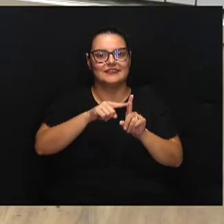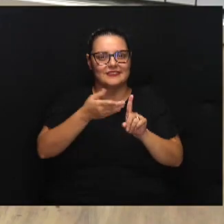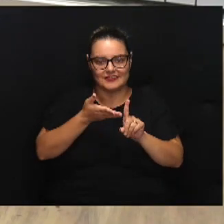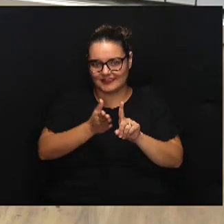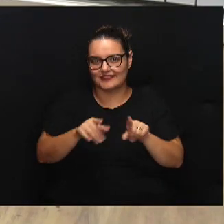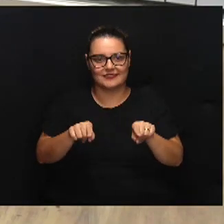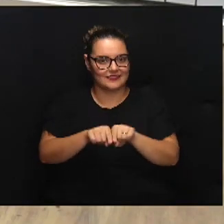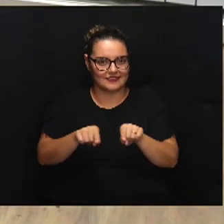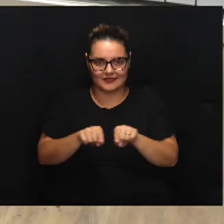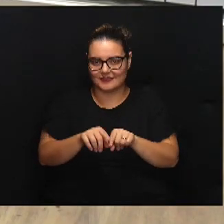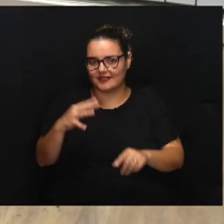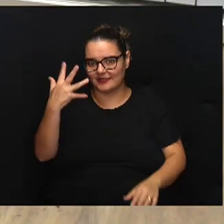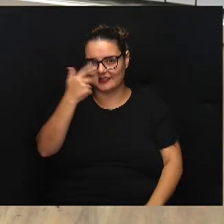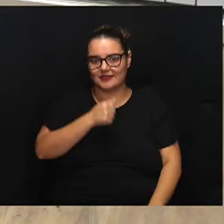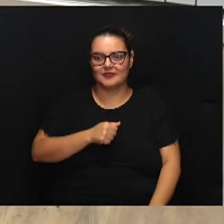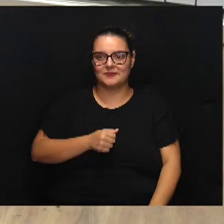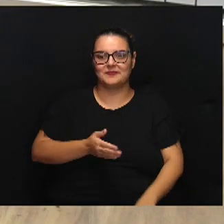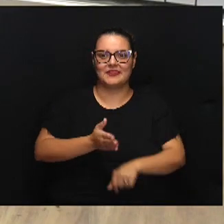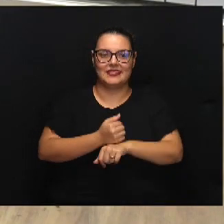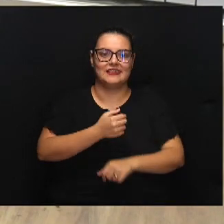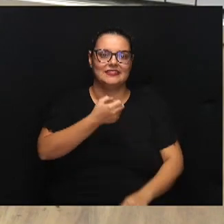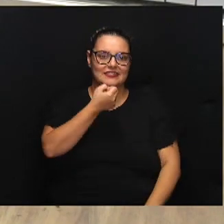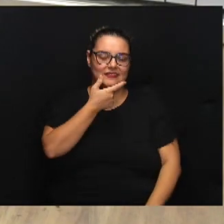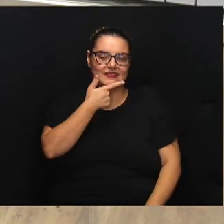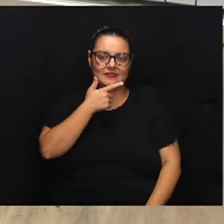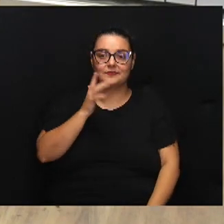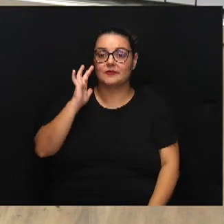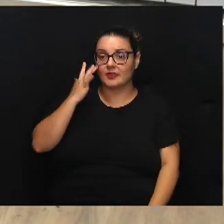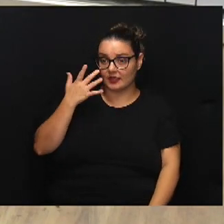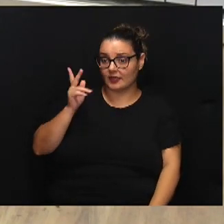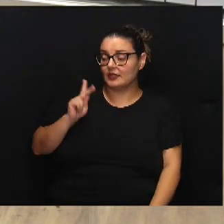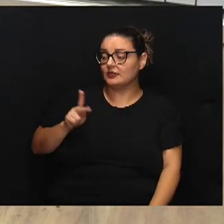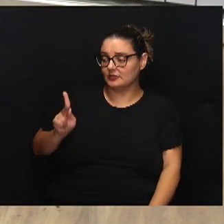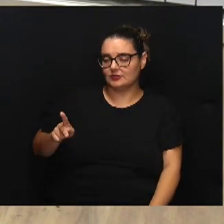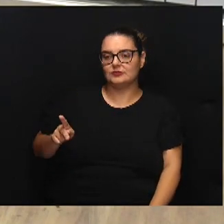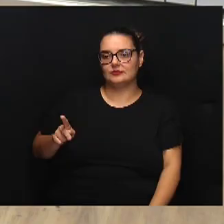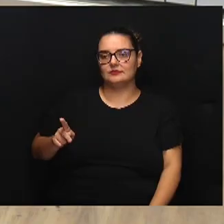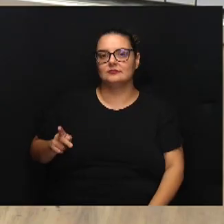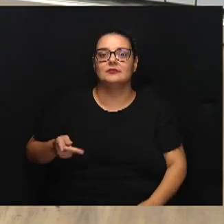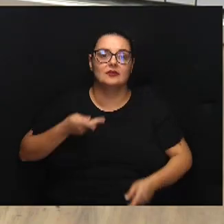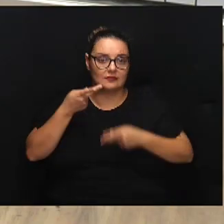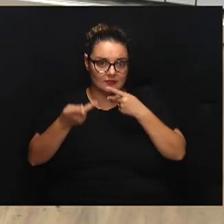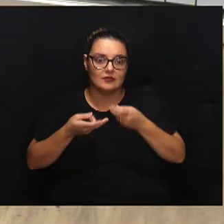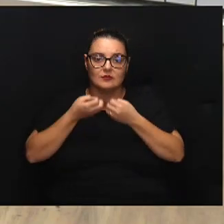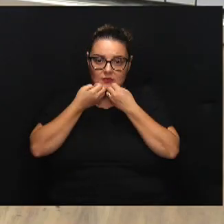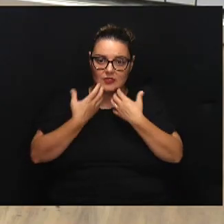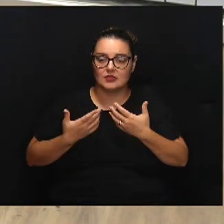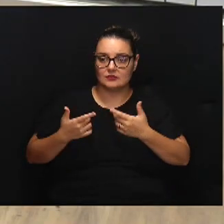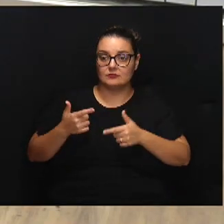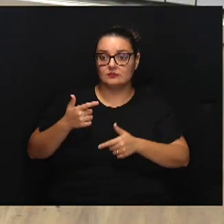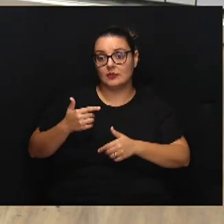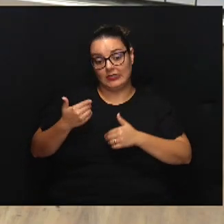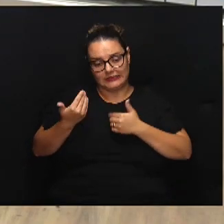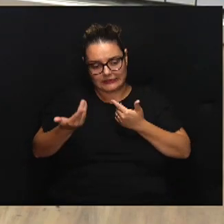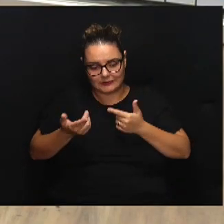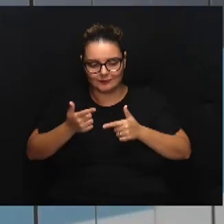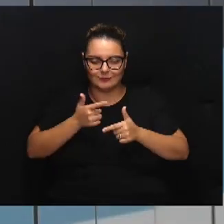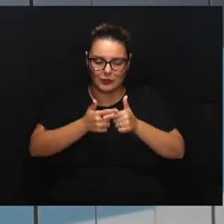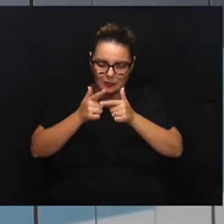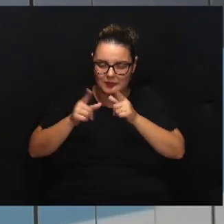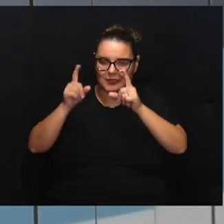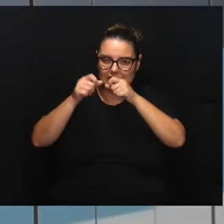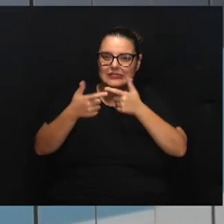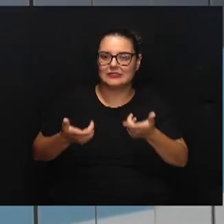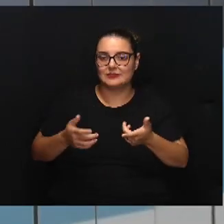normal e é belíssimo. Antes, Fernanda. Acho que a professora colocou muito bem, né? São problemas muito complexos e não existe